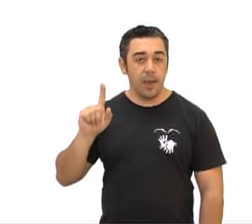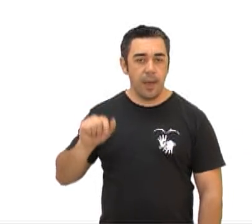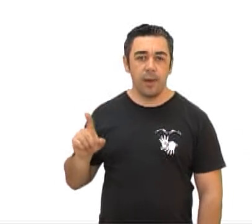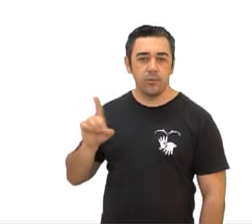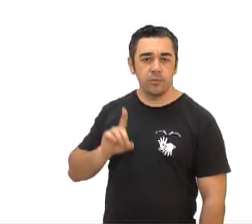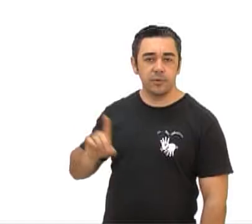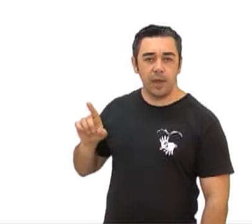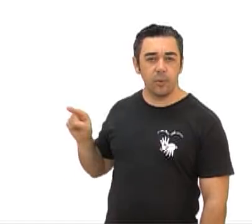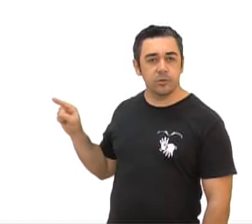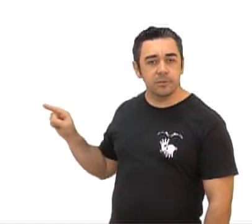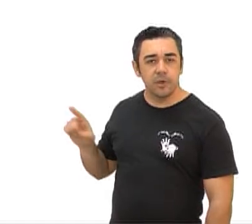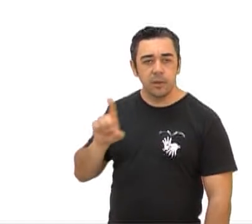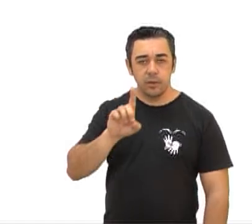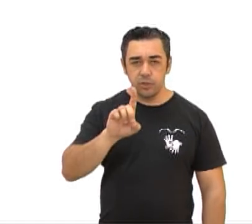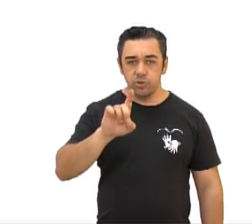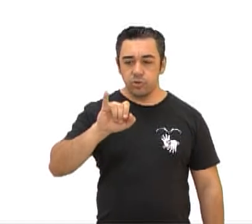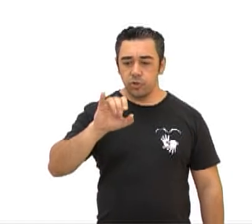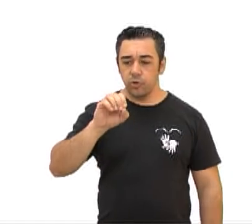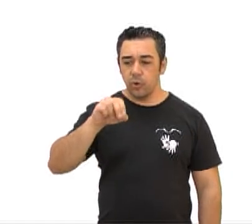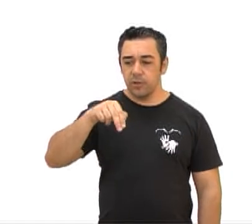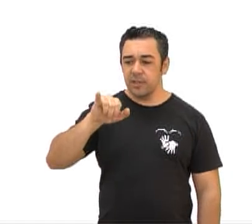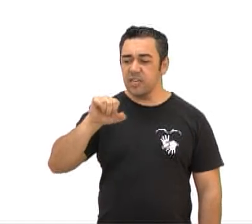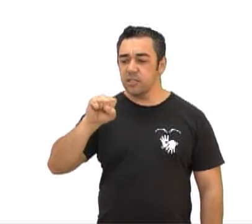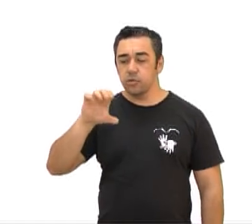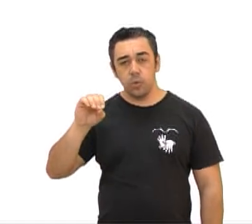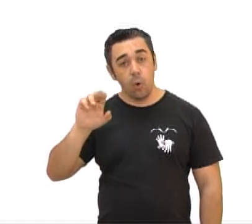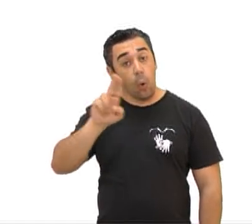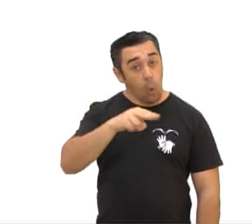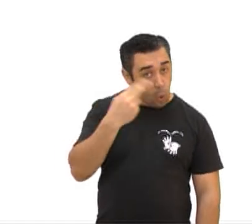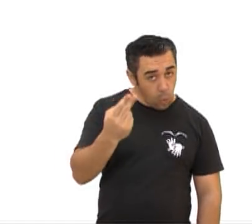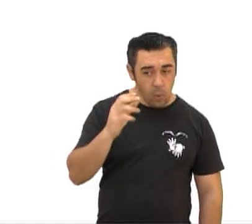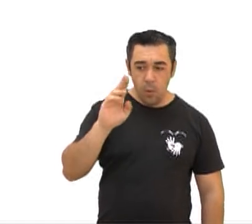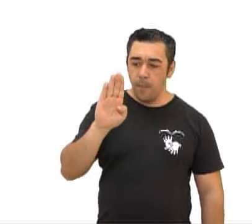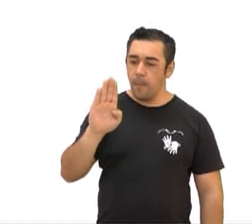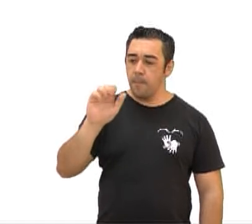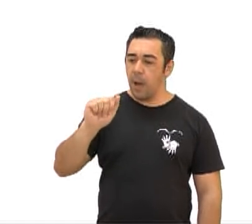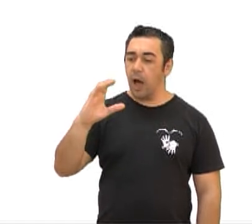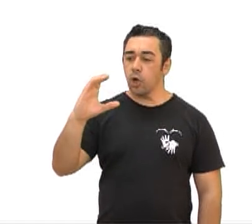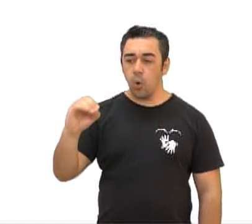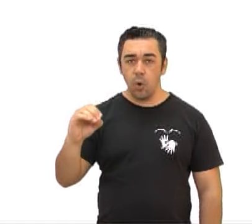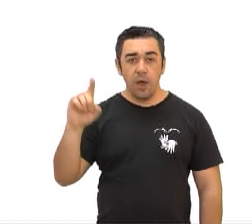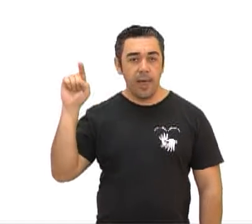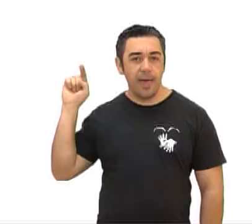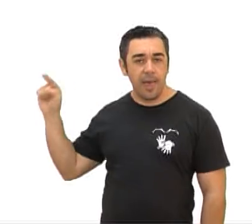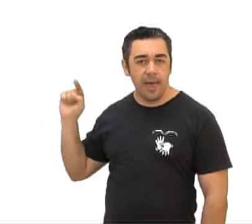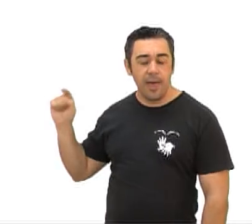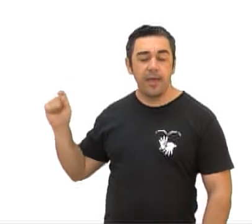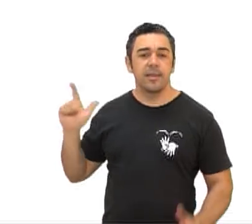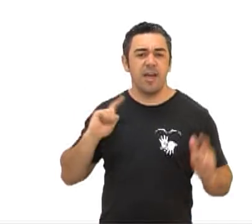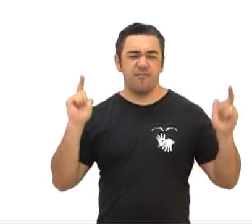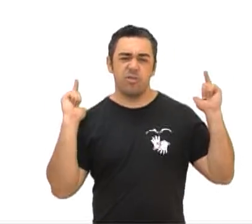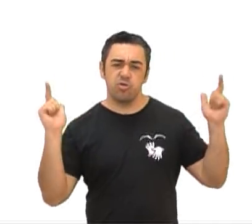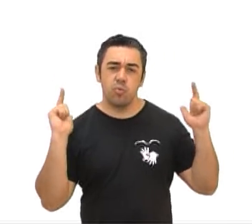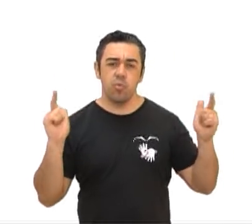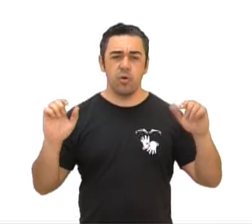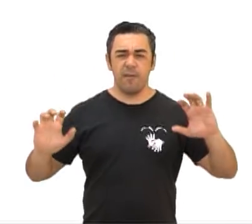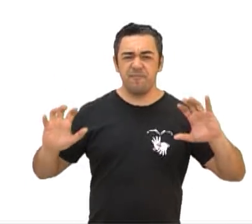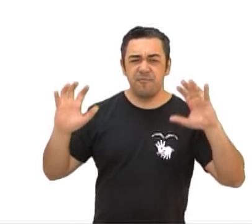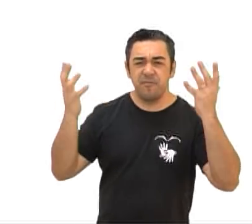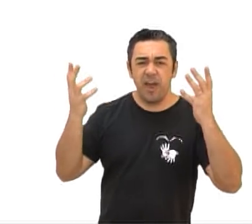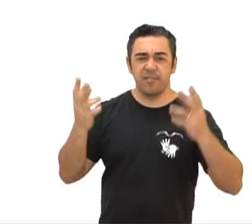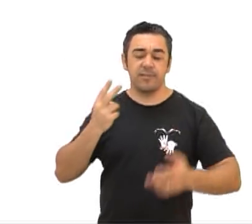na cultura romana vira Baco, né? Deus da aventura, da festa, da fantasia,